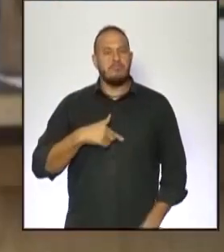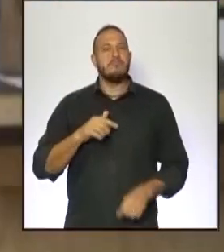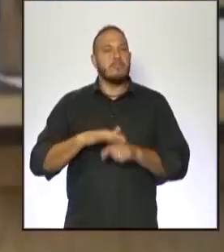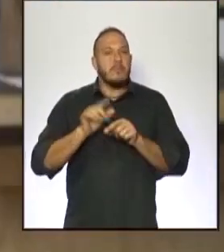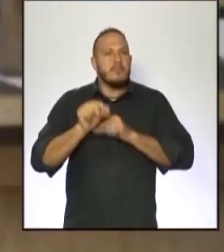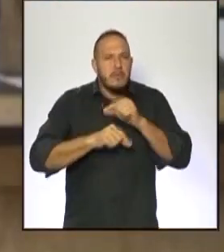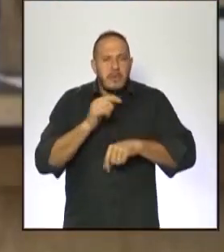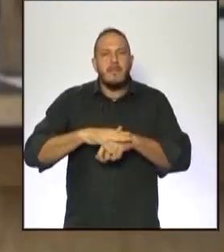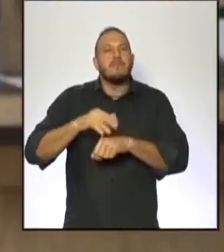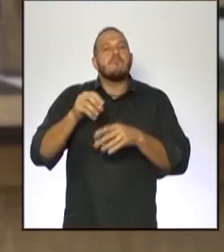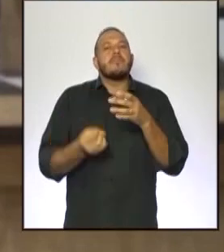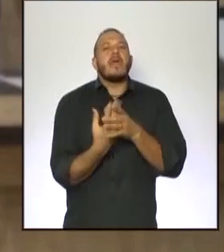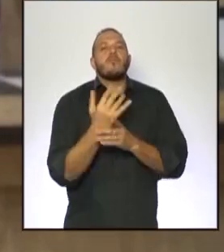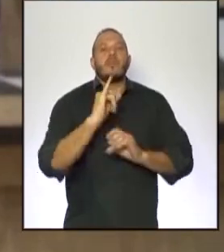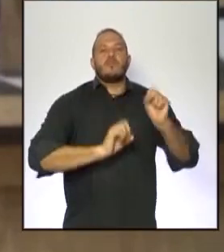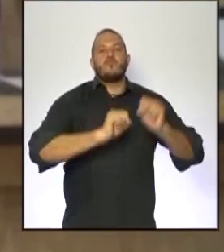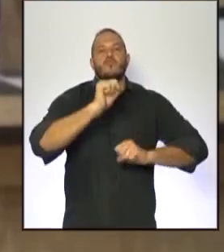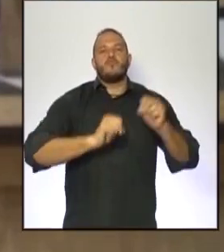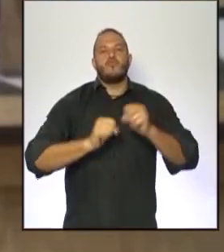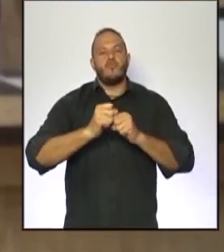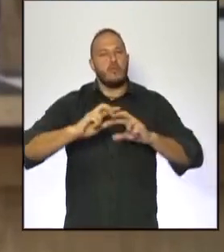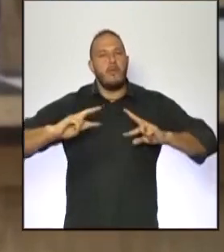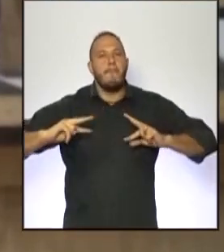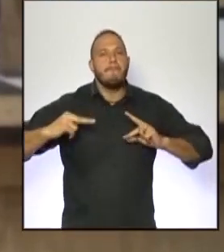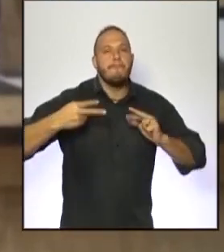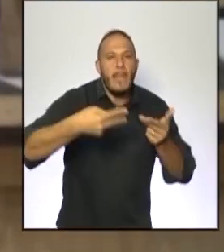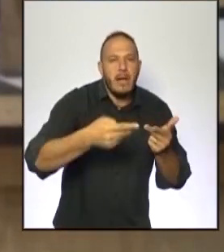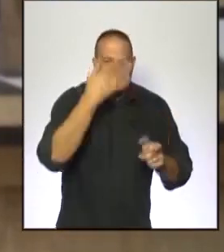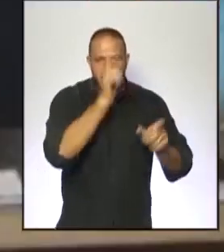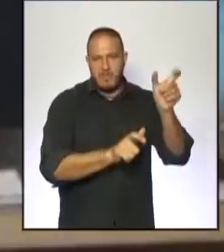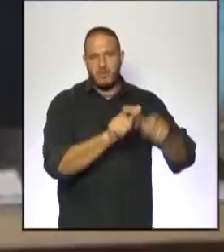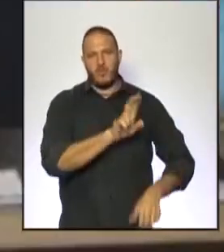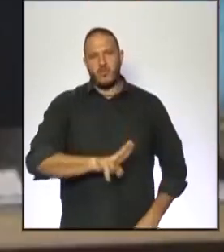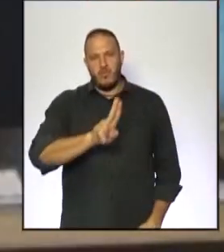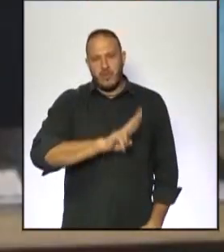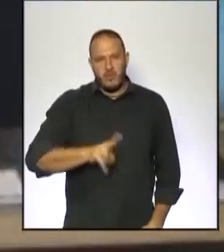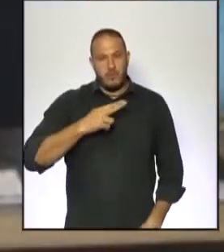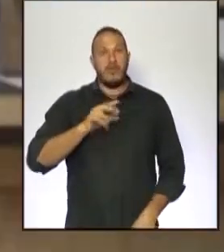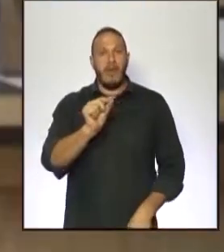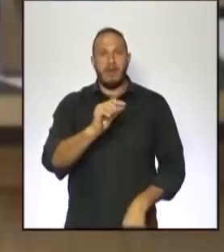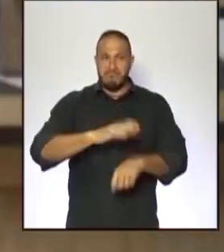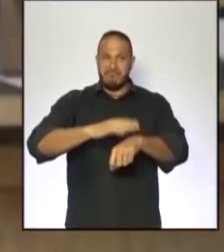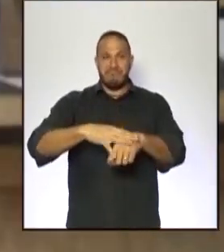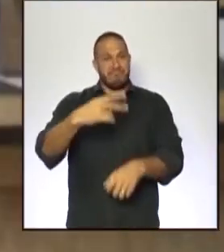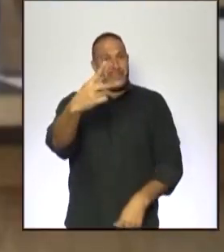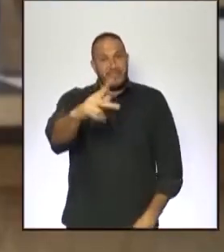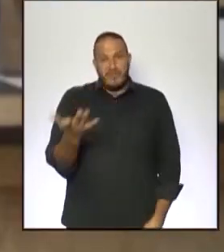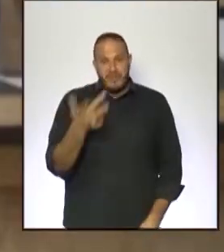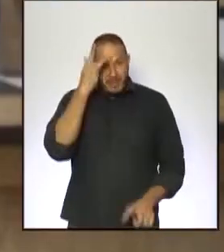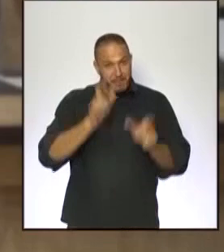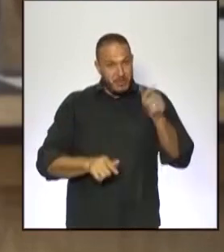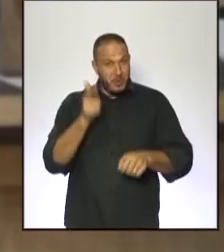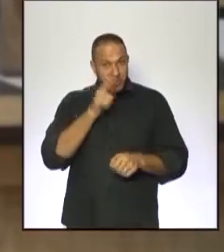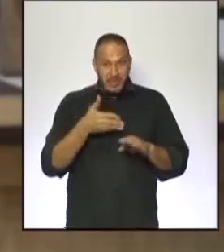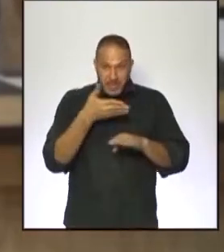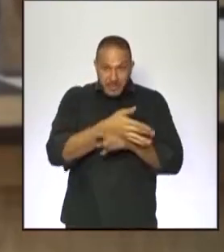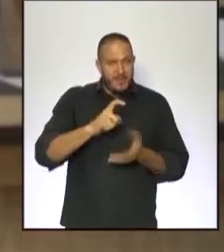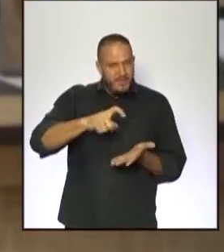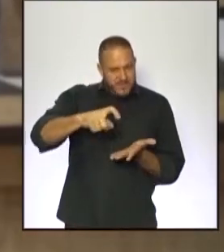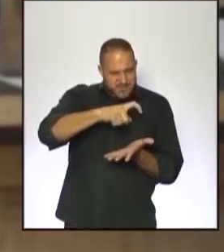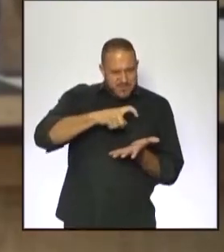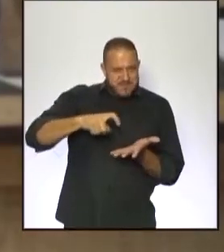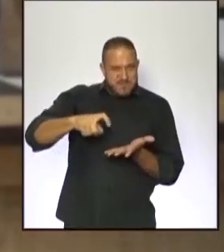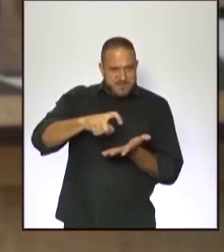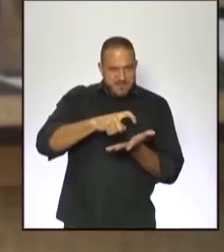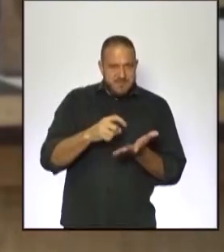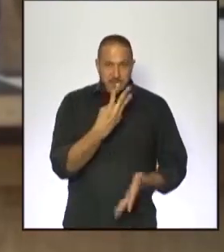poder saiu das indústrias e foi para a mão do consumidor, a sua mão. Quem tiver acesso a impressoras